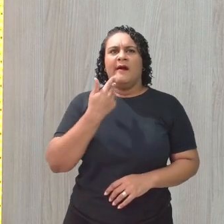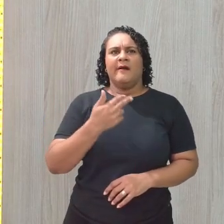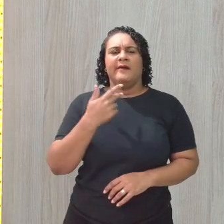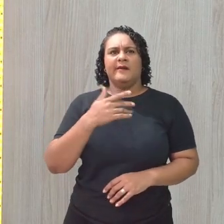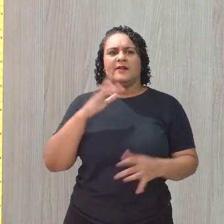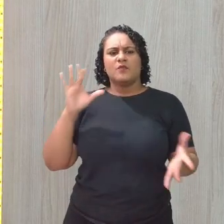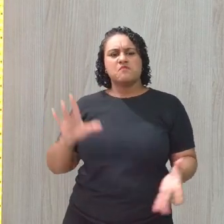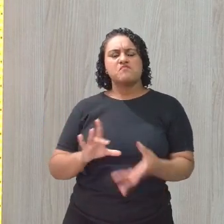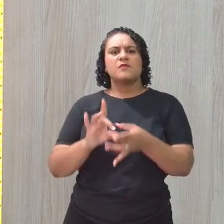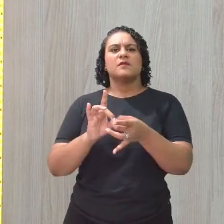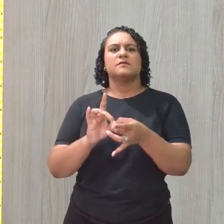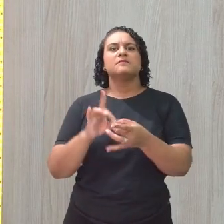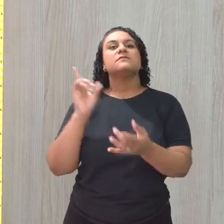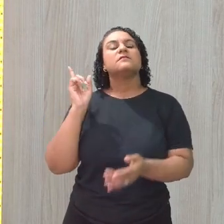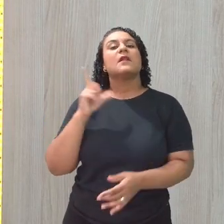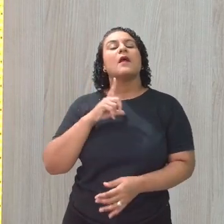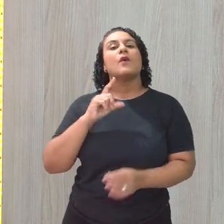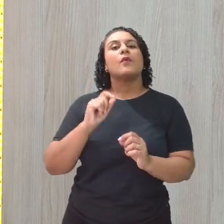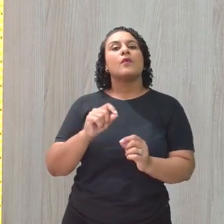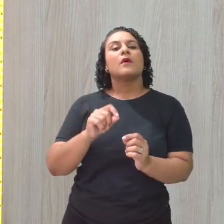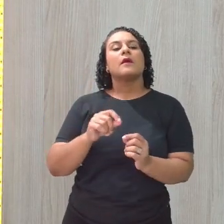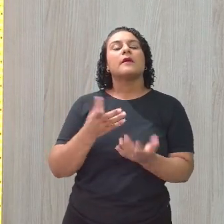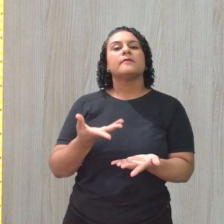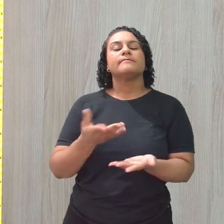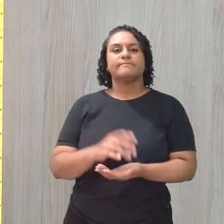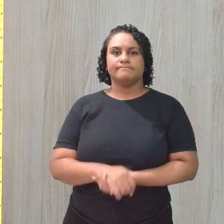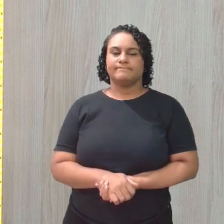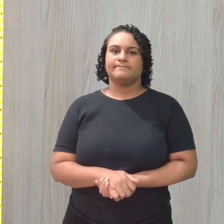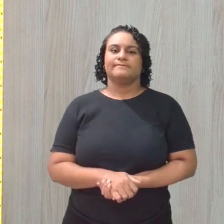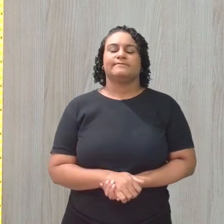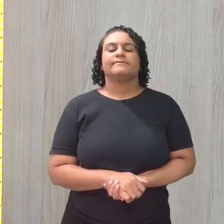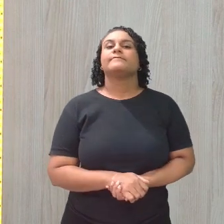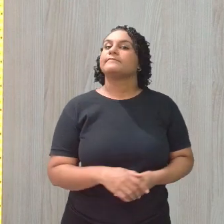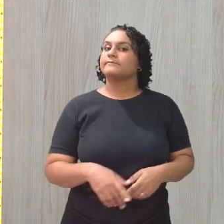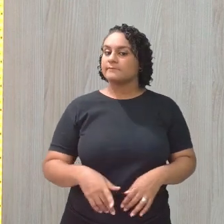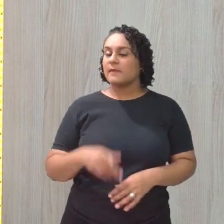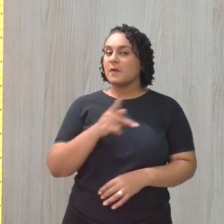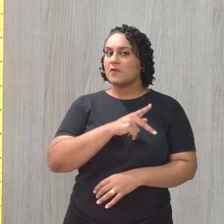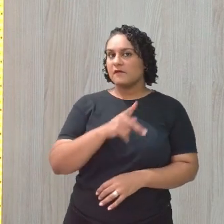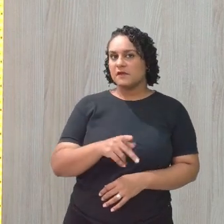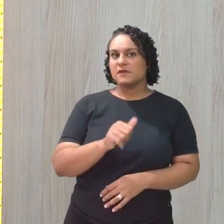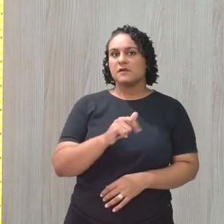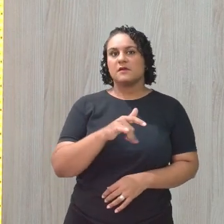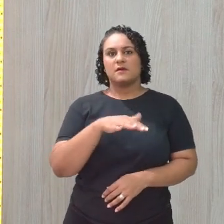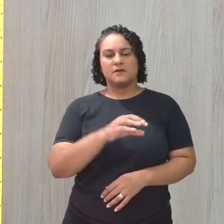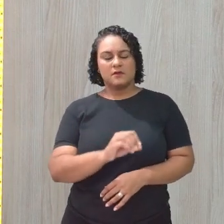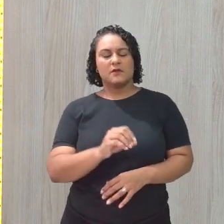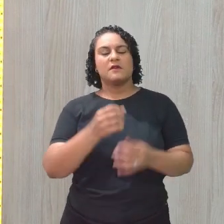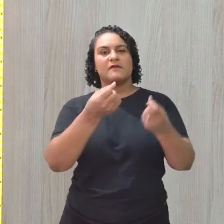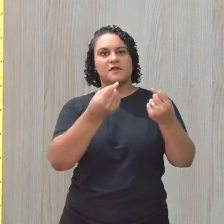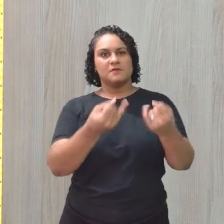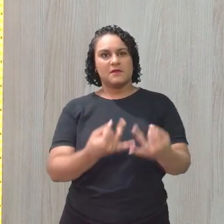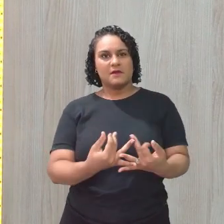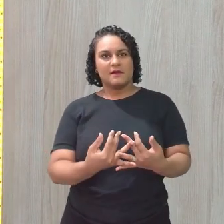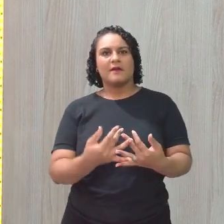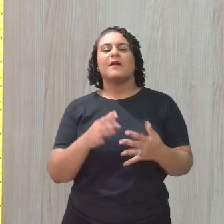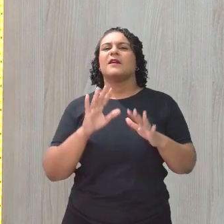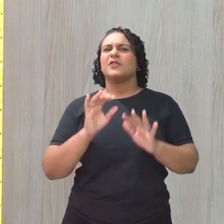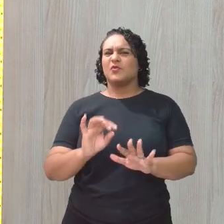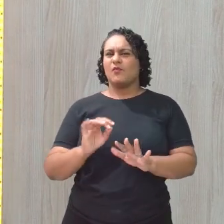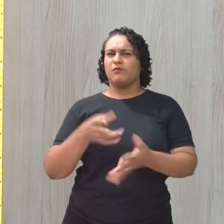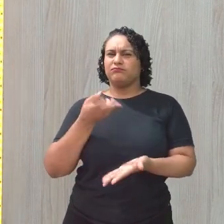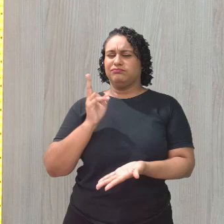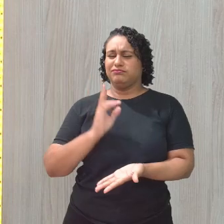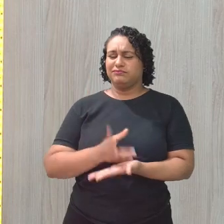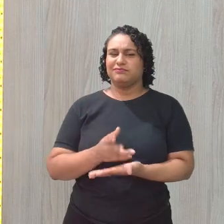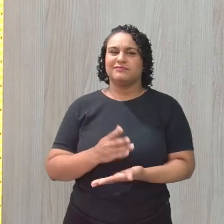né? A gente tem que ter um centro, o quê? Um centro mais estável. Sim. Né? Isso a professora Adriana vai falar para vocês aí, ó, mais pra frente. Eu tô aqui adiantando a